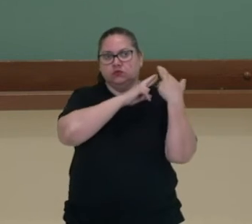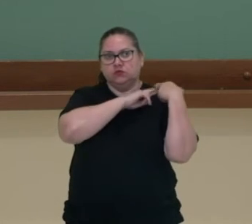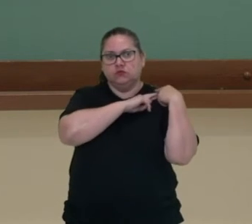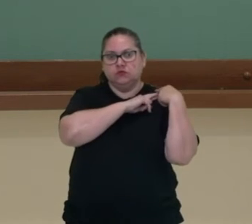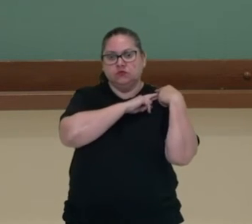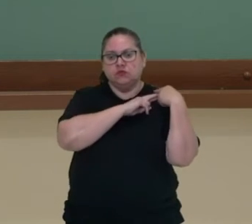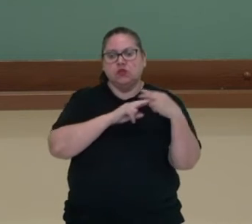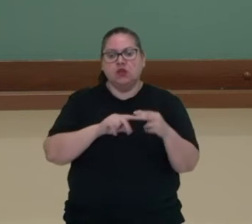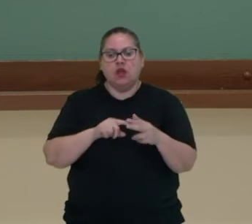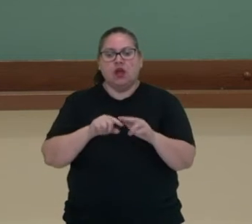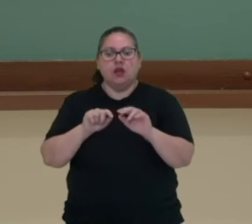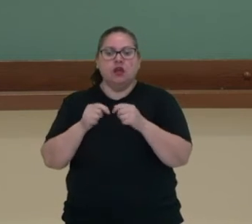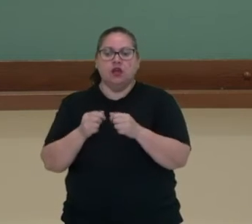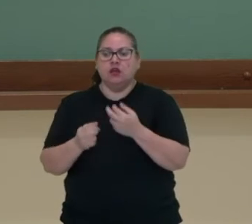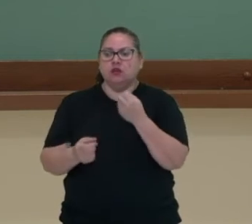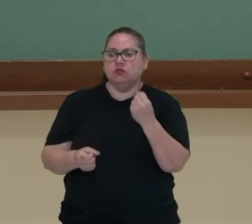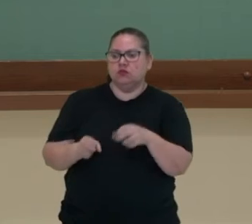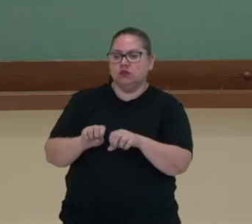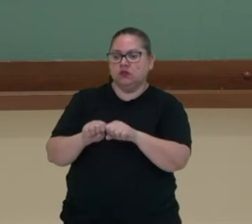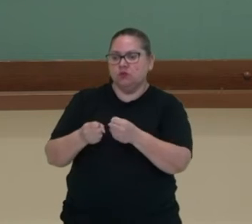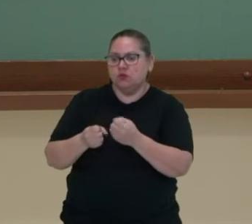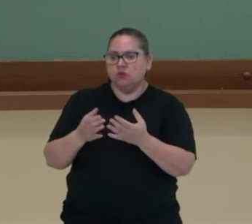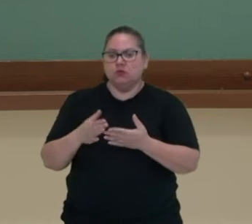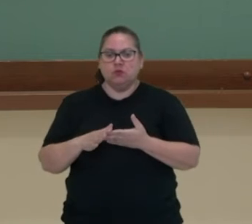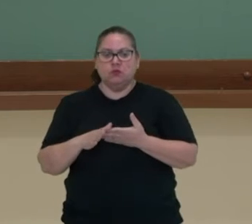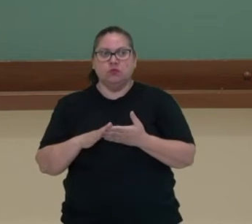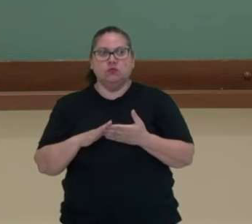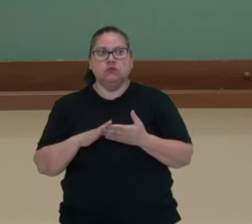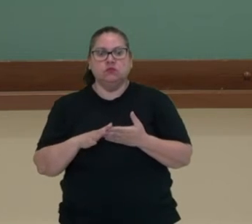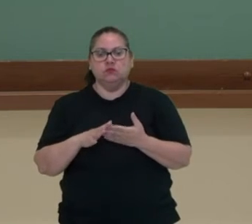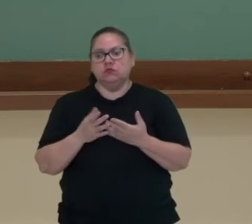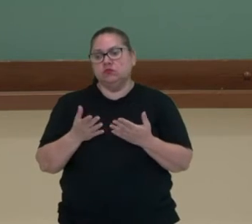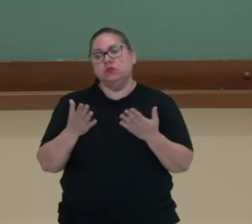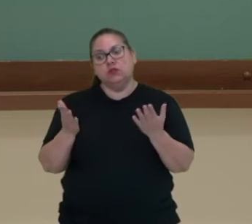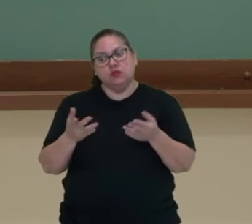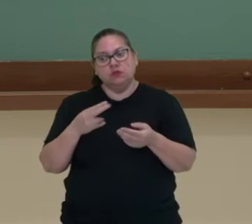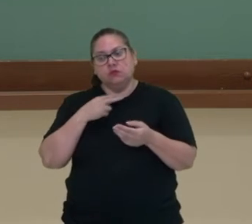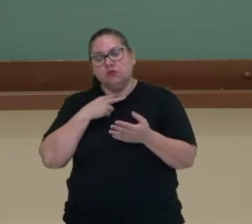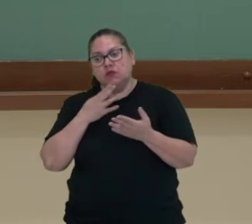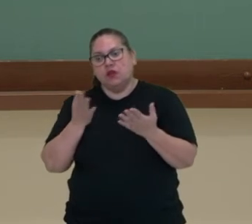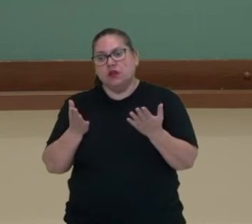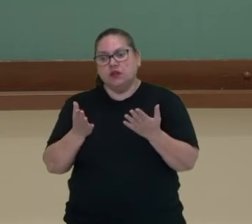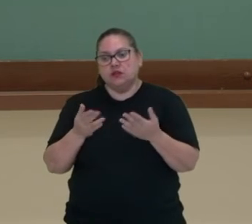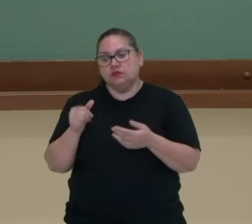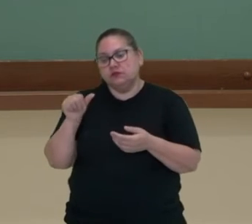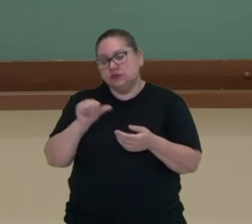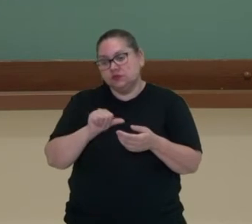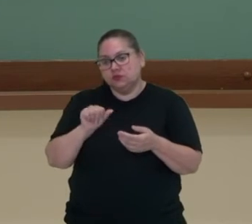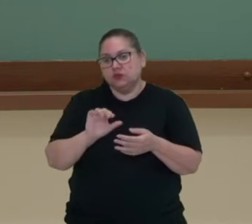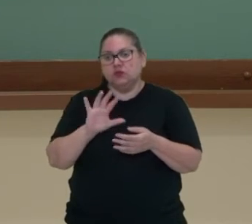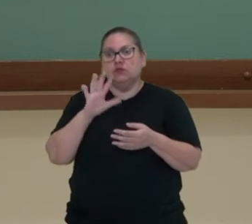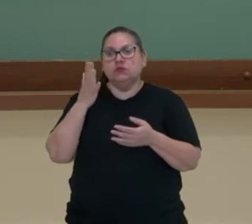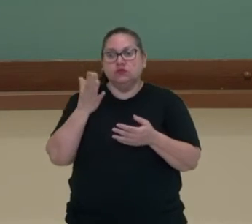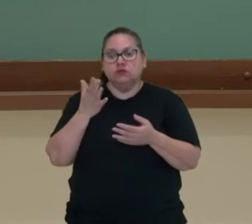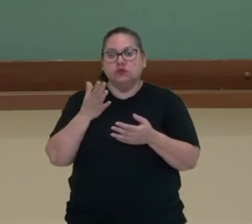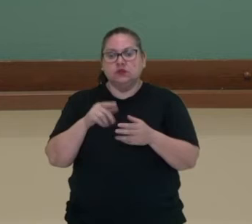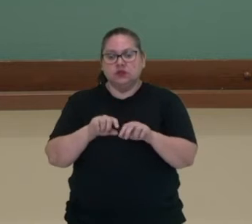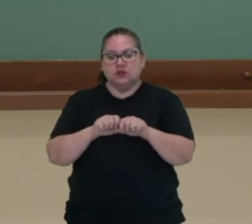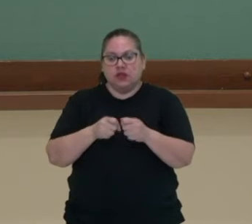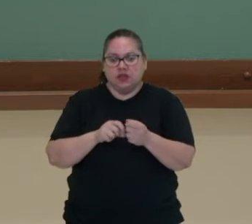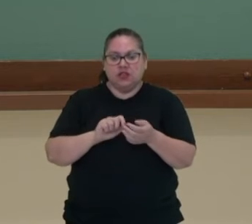sobre danos causados de forma involuntária e, infelizmente, aqueles causados de